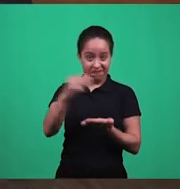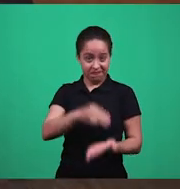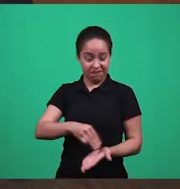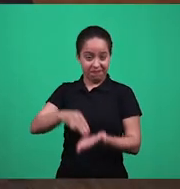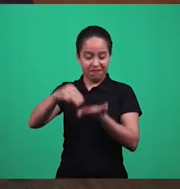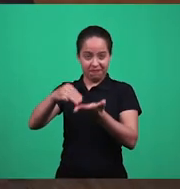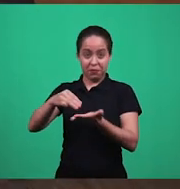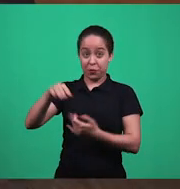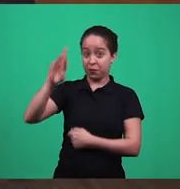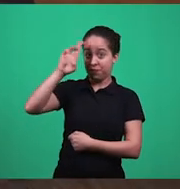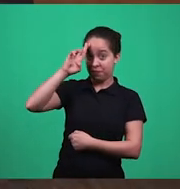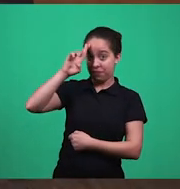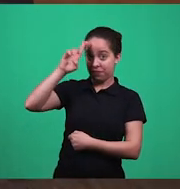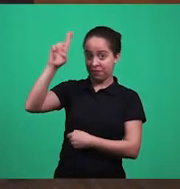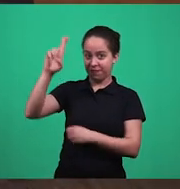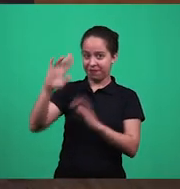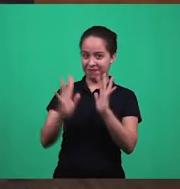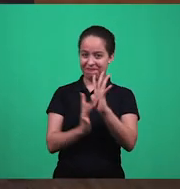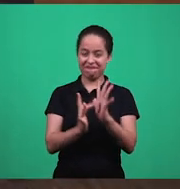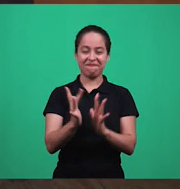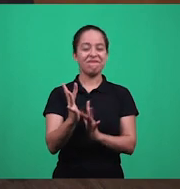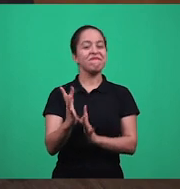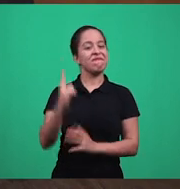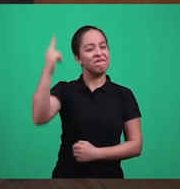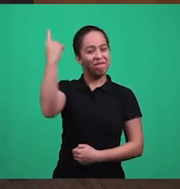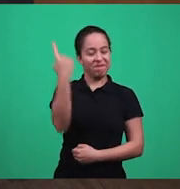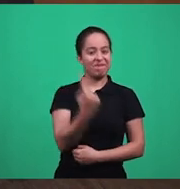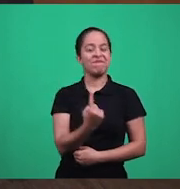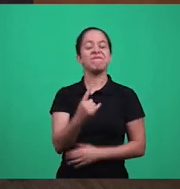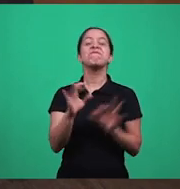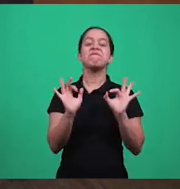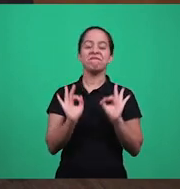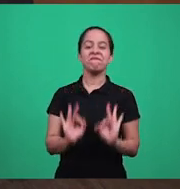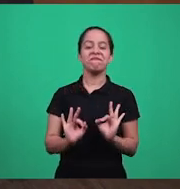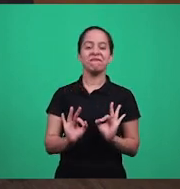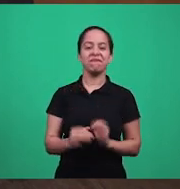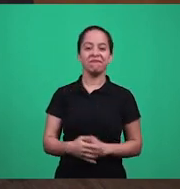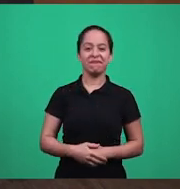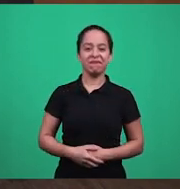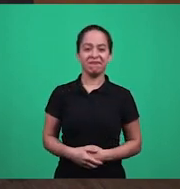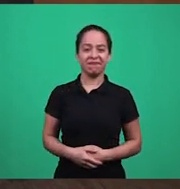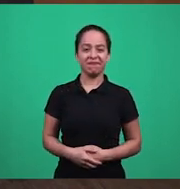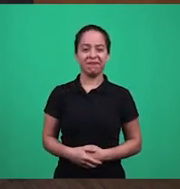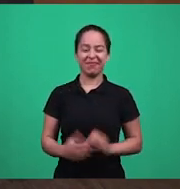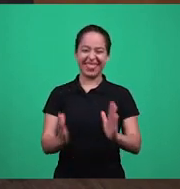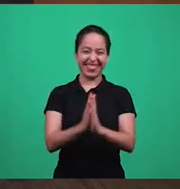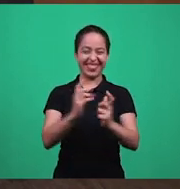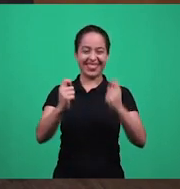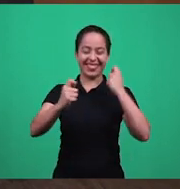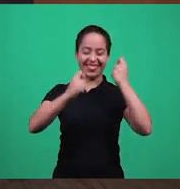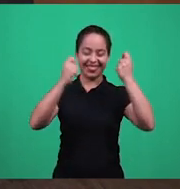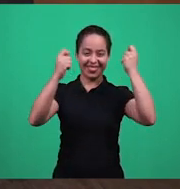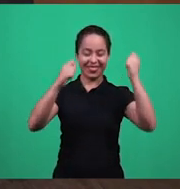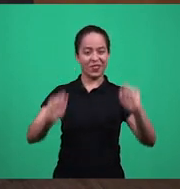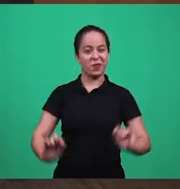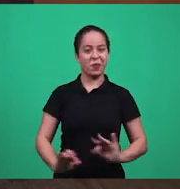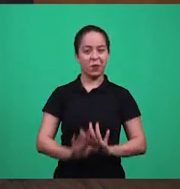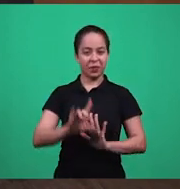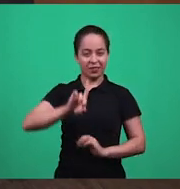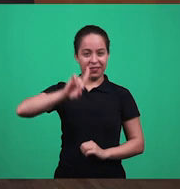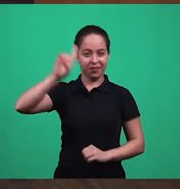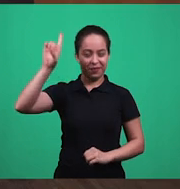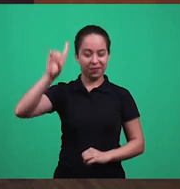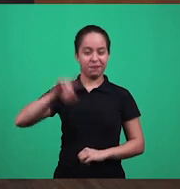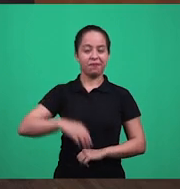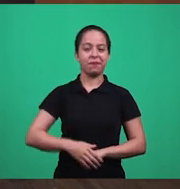Maranata. Glória a Jesus. Maranata. O Senhor Jesus vem. Louvado seja